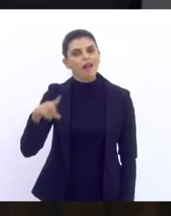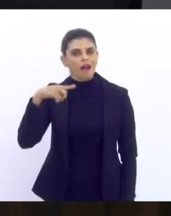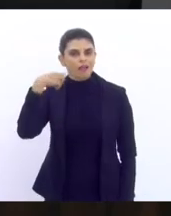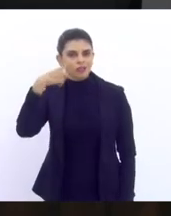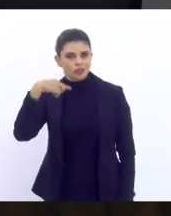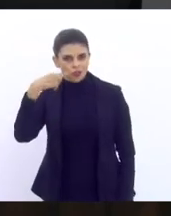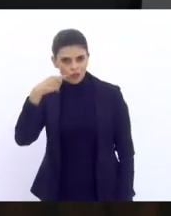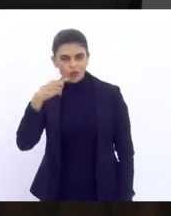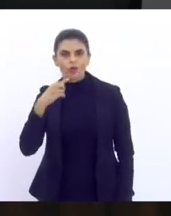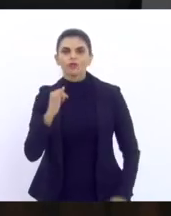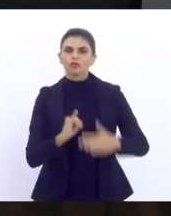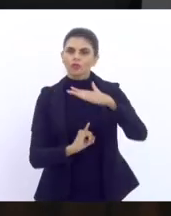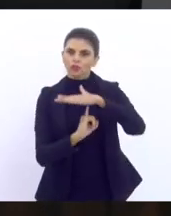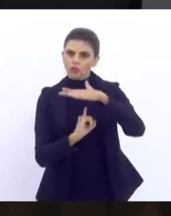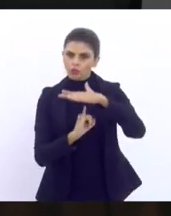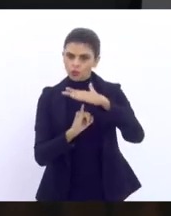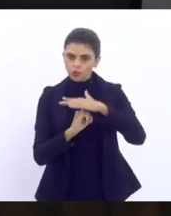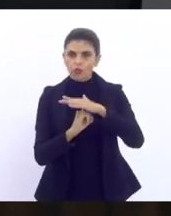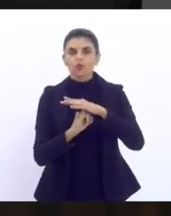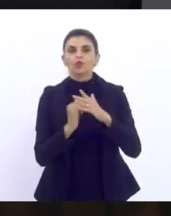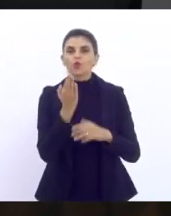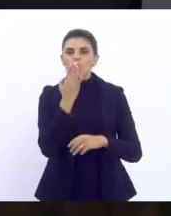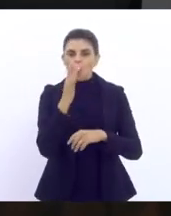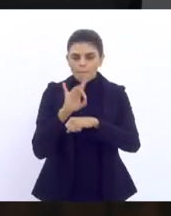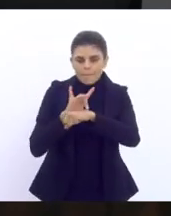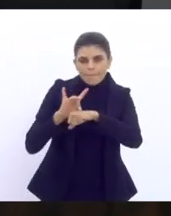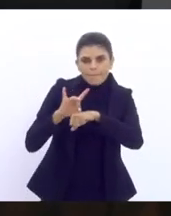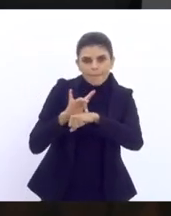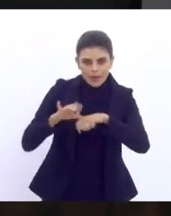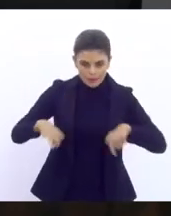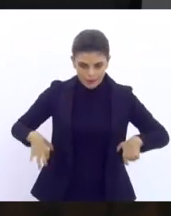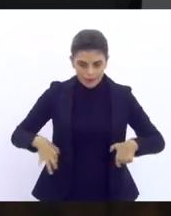que se faz presente na nossa